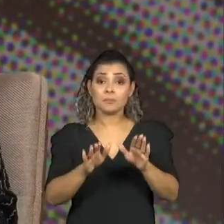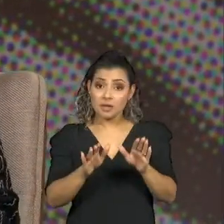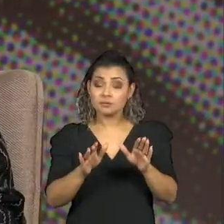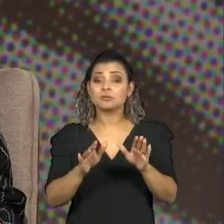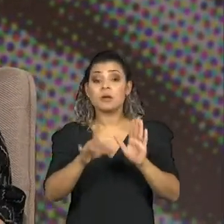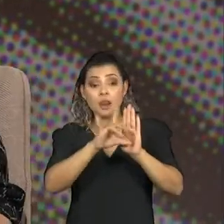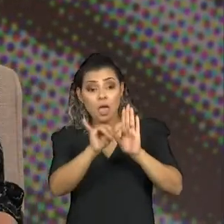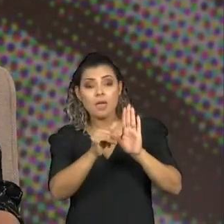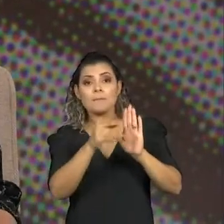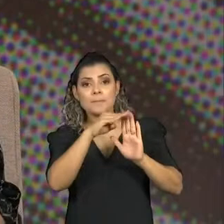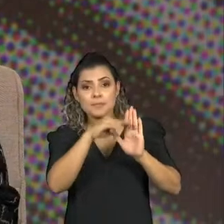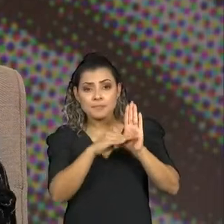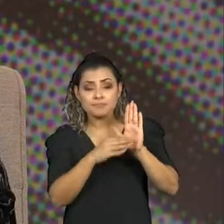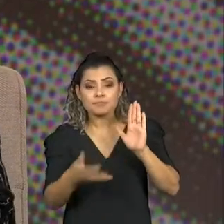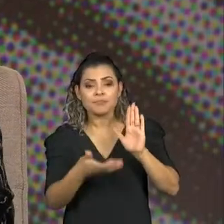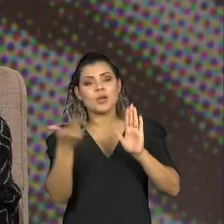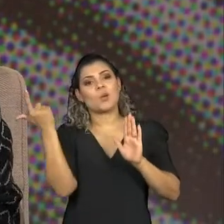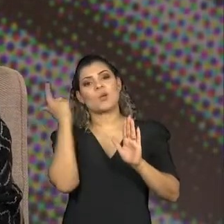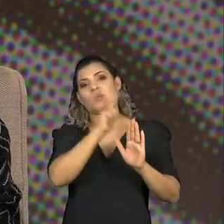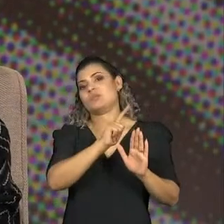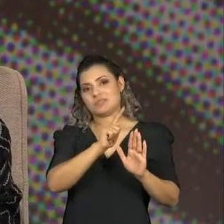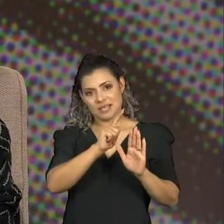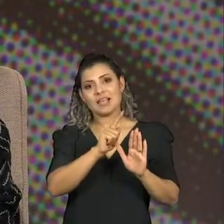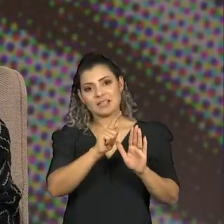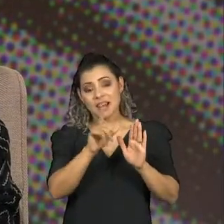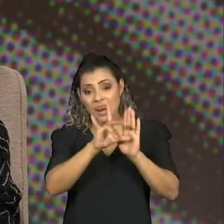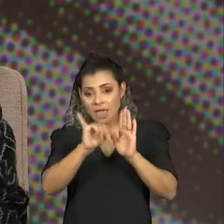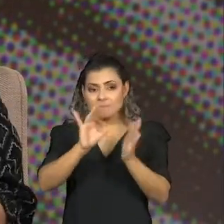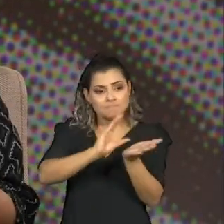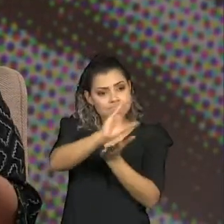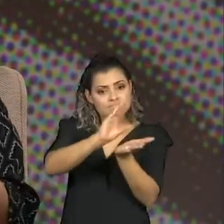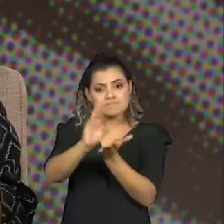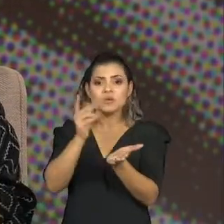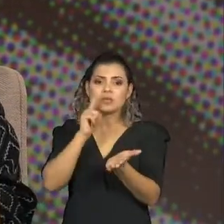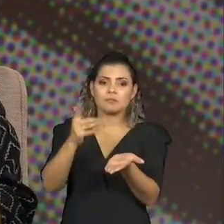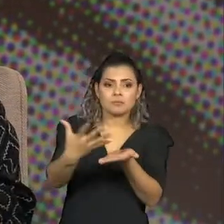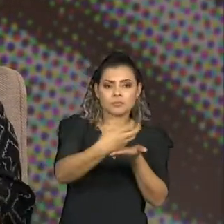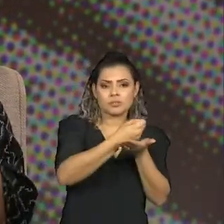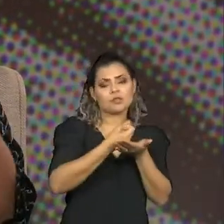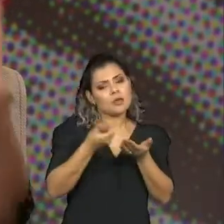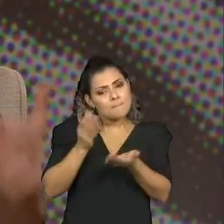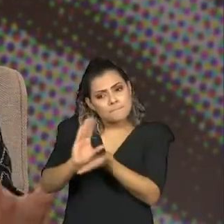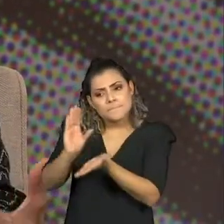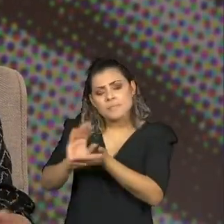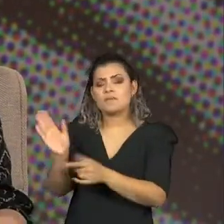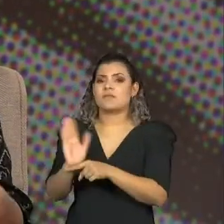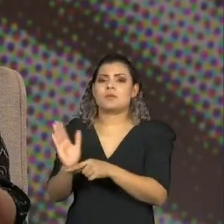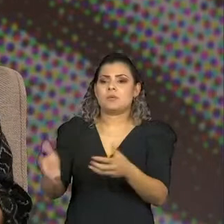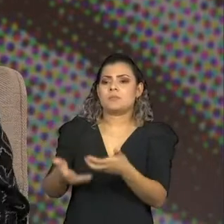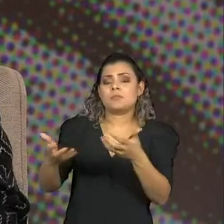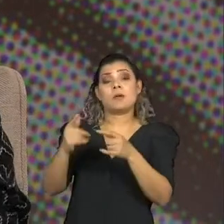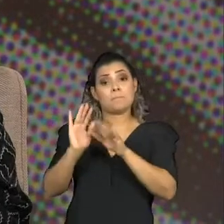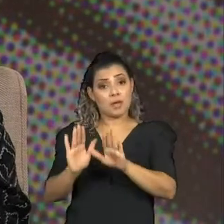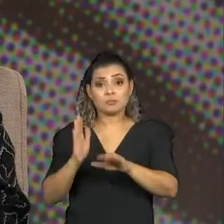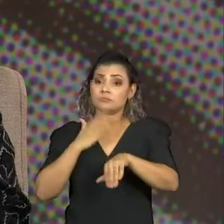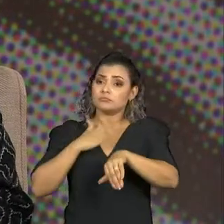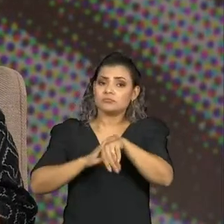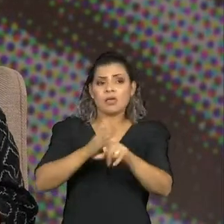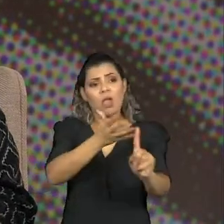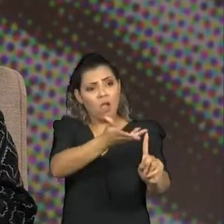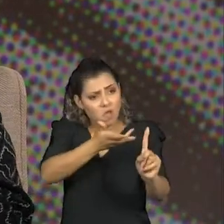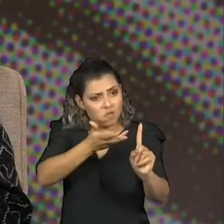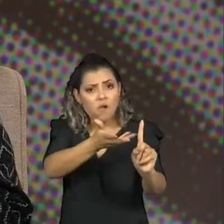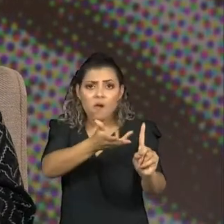das leis de incentivo que a gente consegue captar, mas ainda é uma coisa de você ir lá, convencer